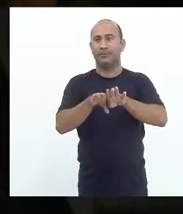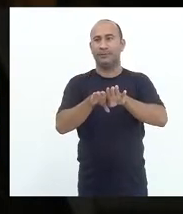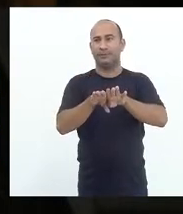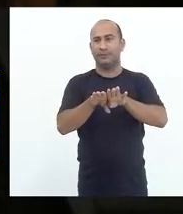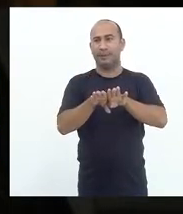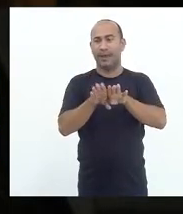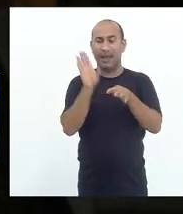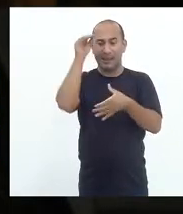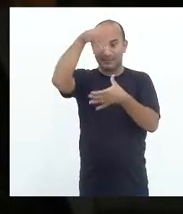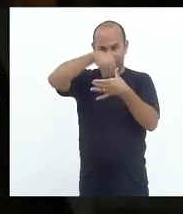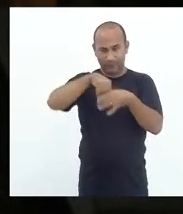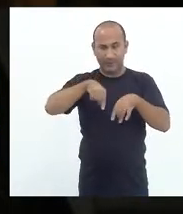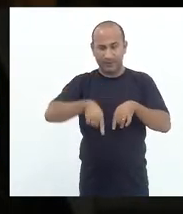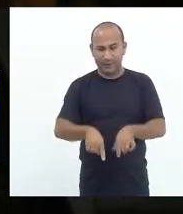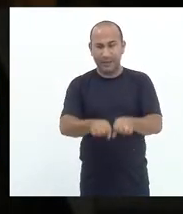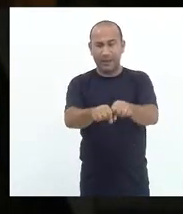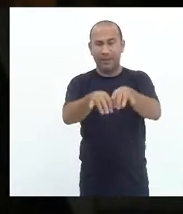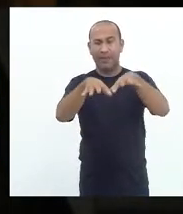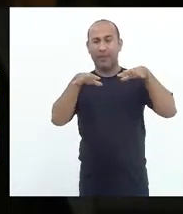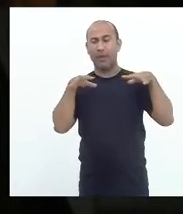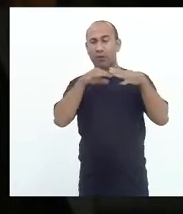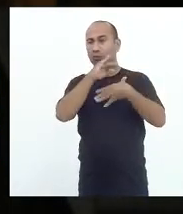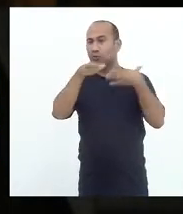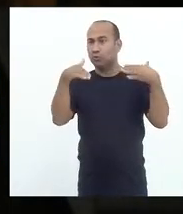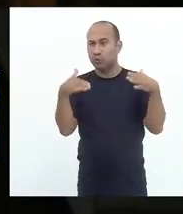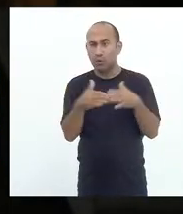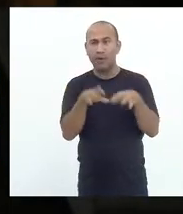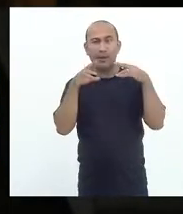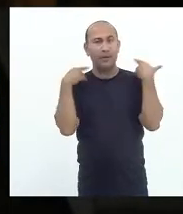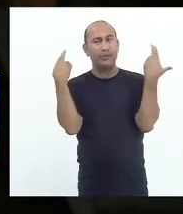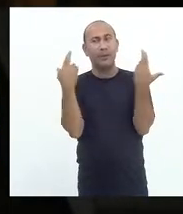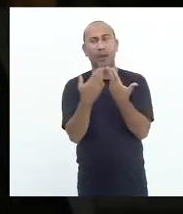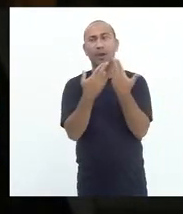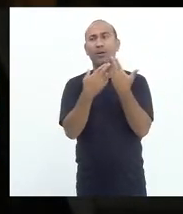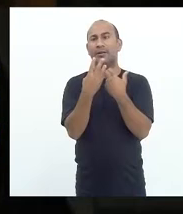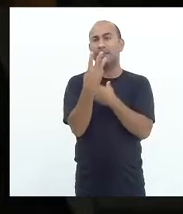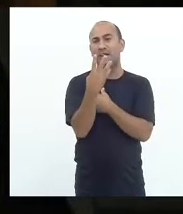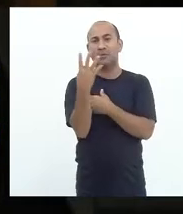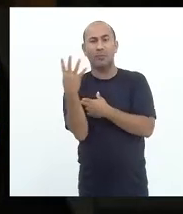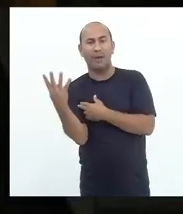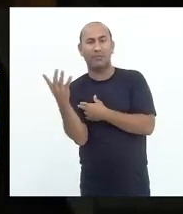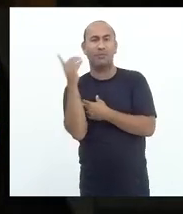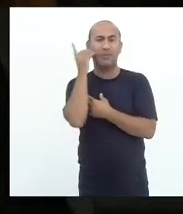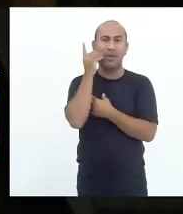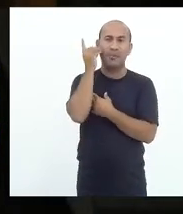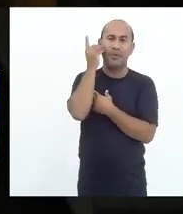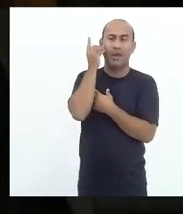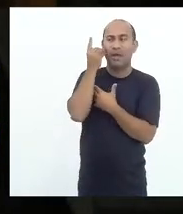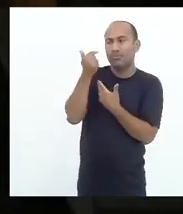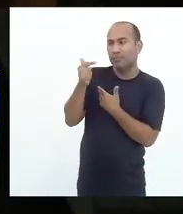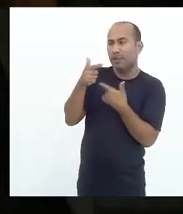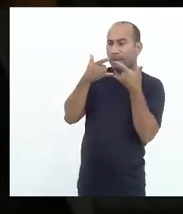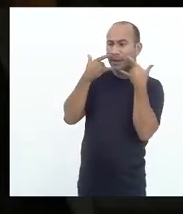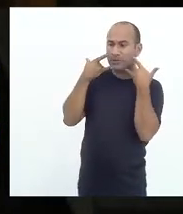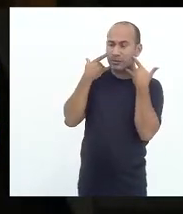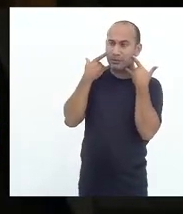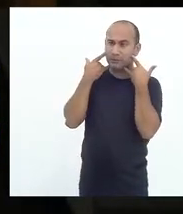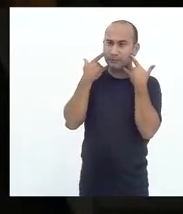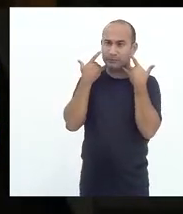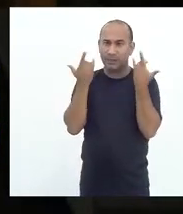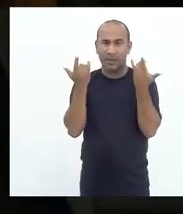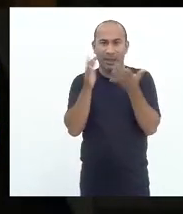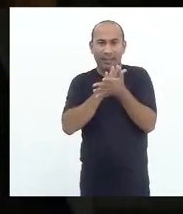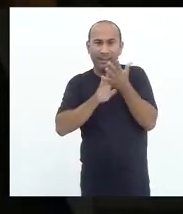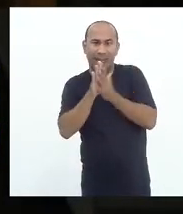no parlamento, toda a sessão tem 3, 4 deputados sem máscara e nada